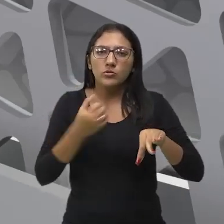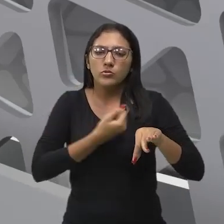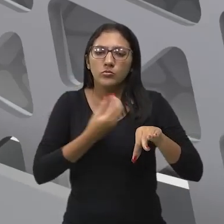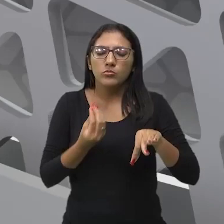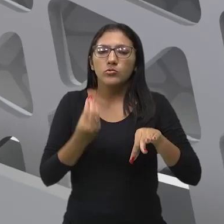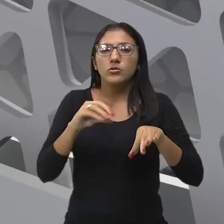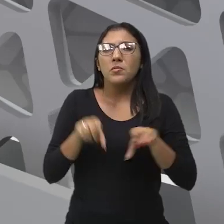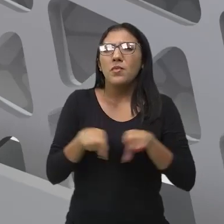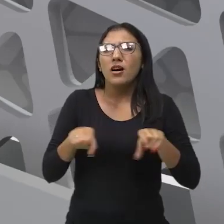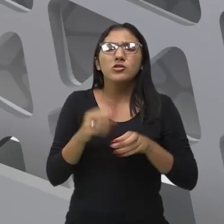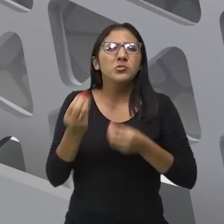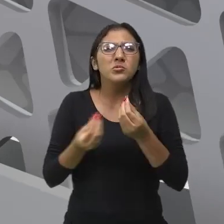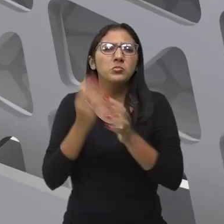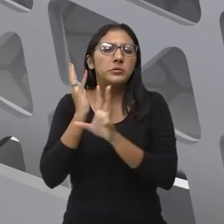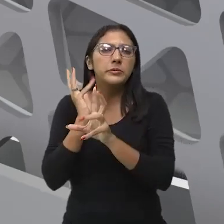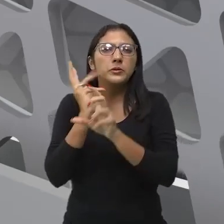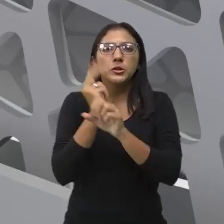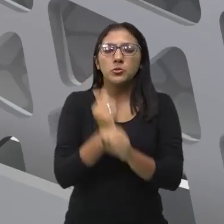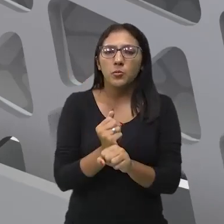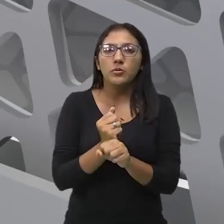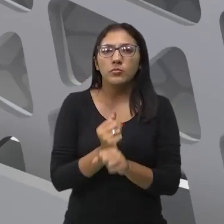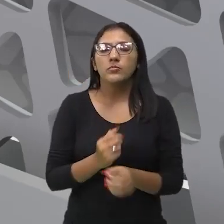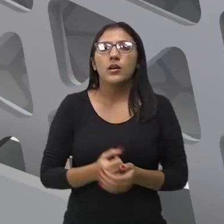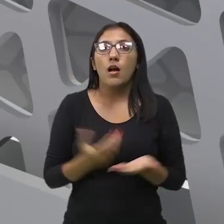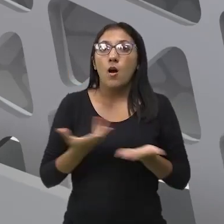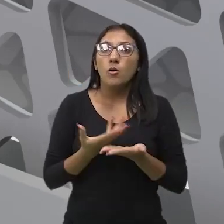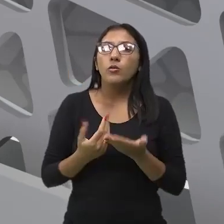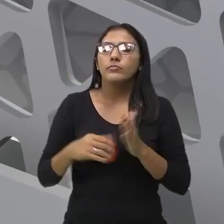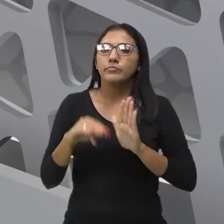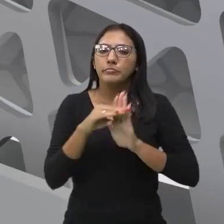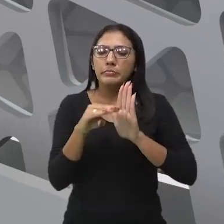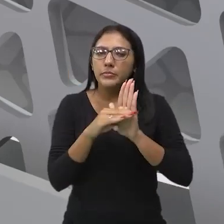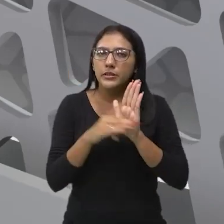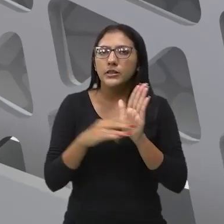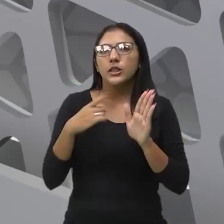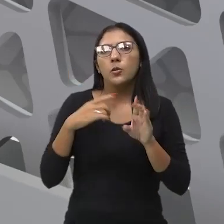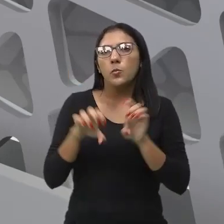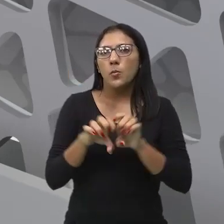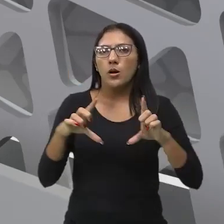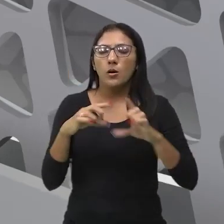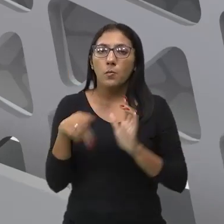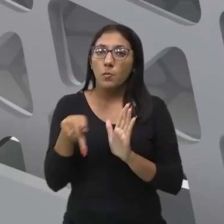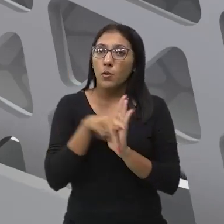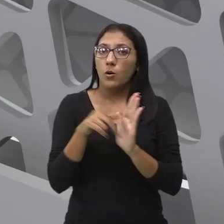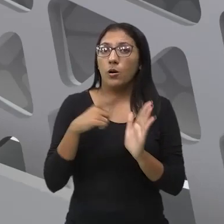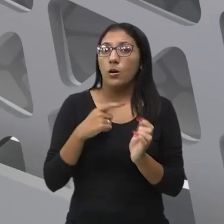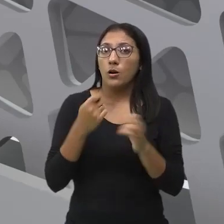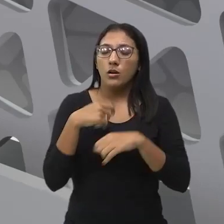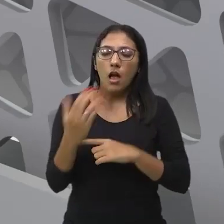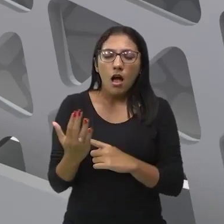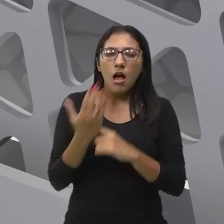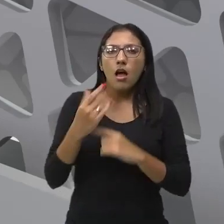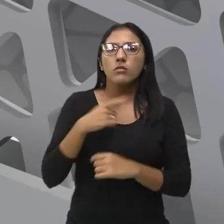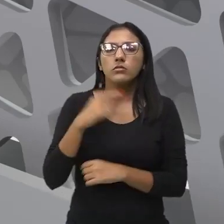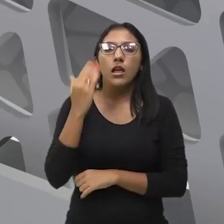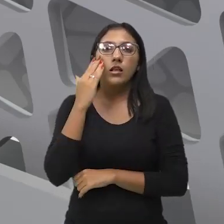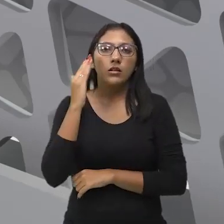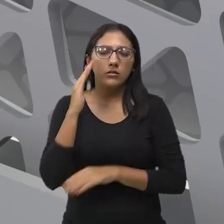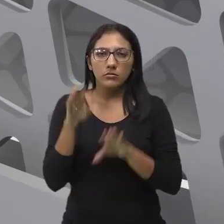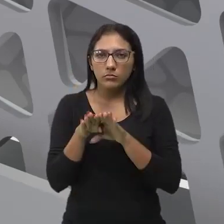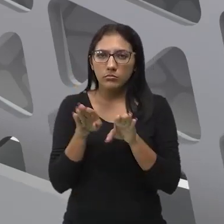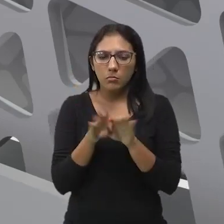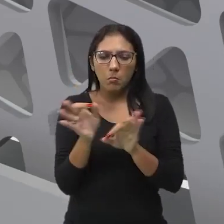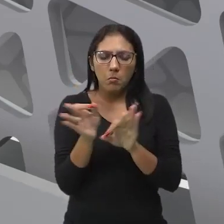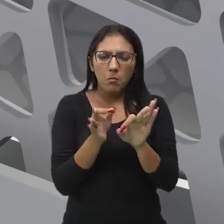que vai nos ajudar a determinar aí o comprimento de uma circunferência. E, além disso, pessoal, a circunferência também tem os seus